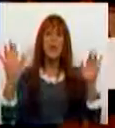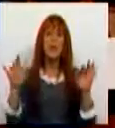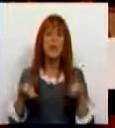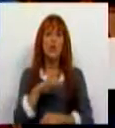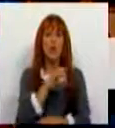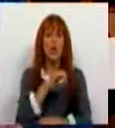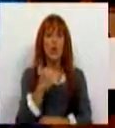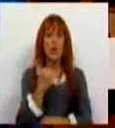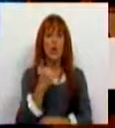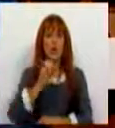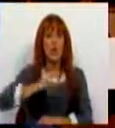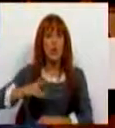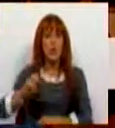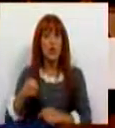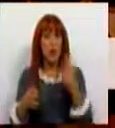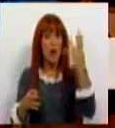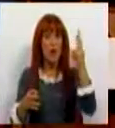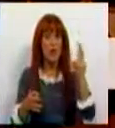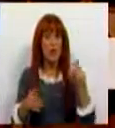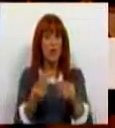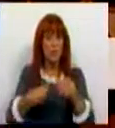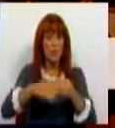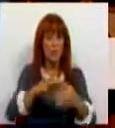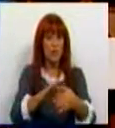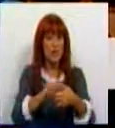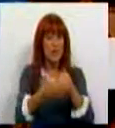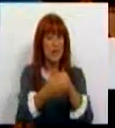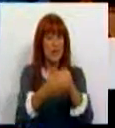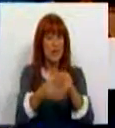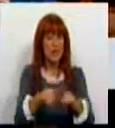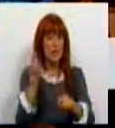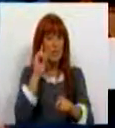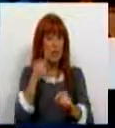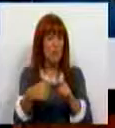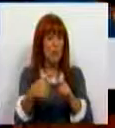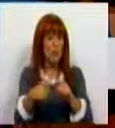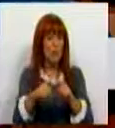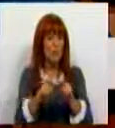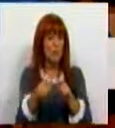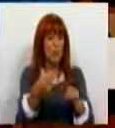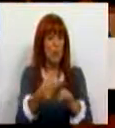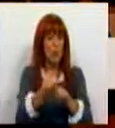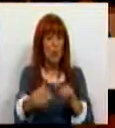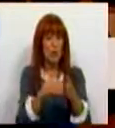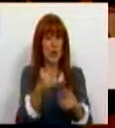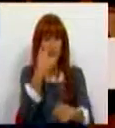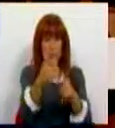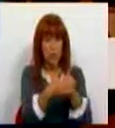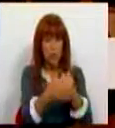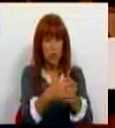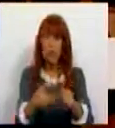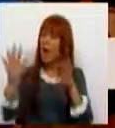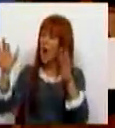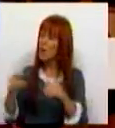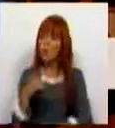reduzir 82 milhões de euros em 4 anos no complemento solidário para idosos, que é a principal prestação de combate à pobreza nos idosos,